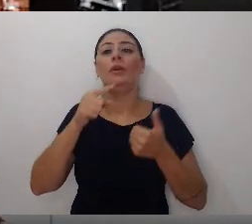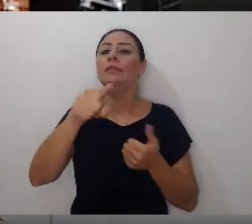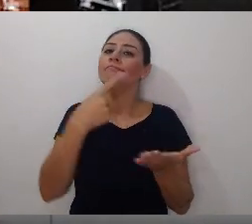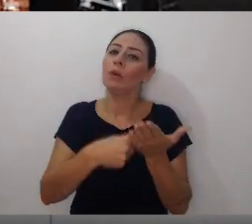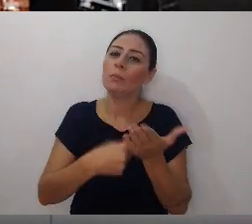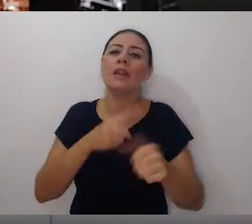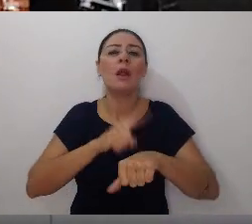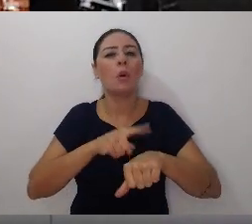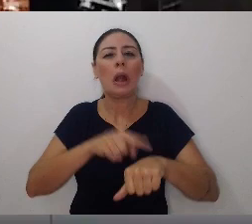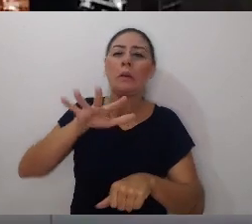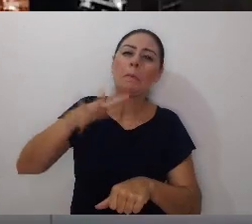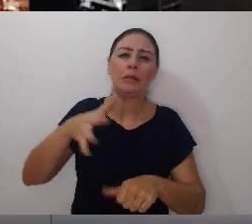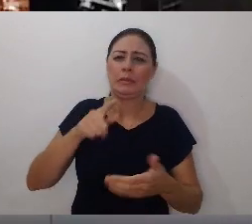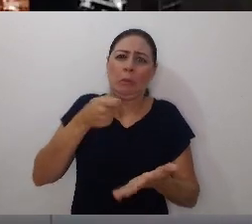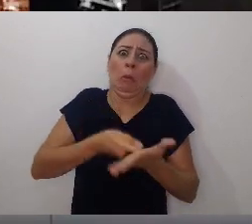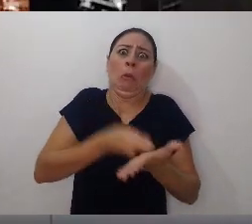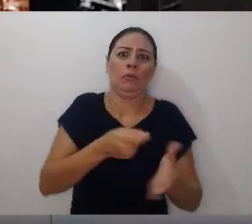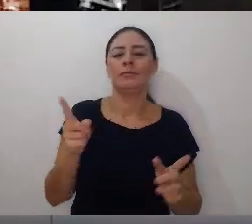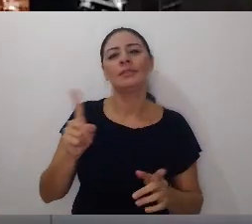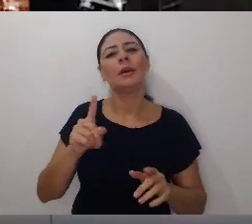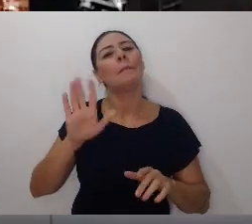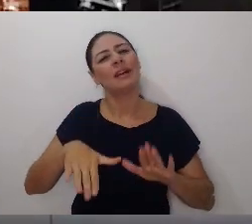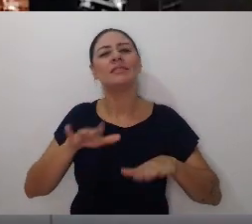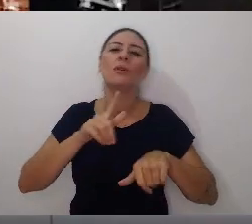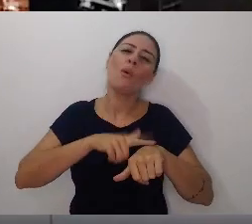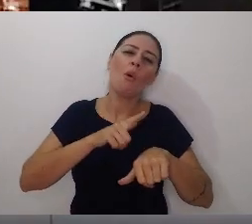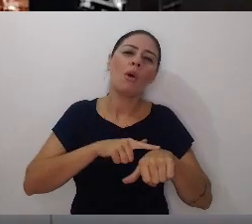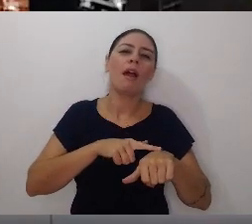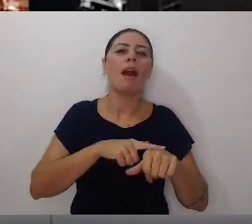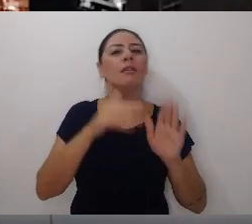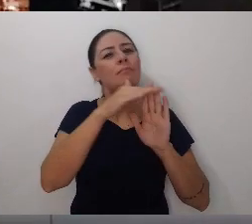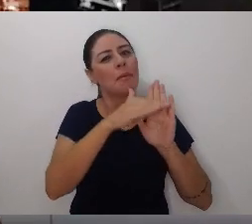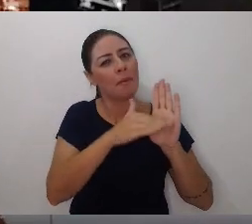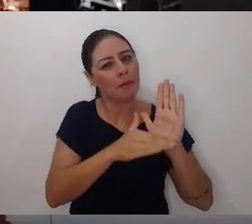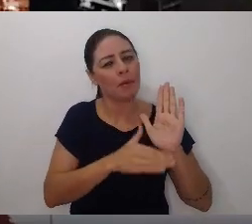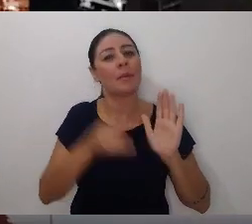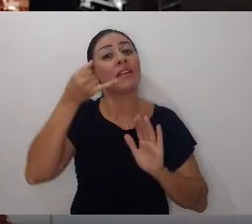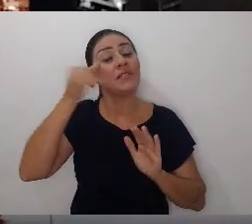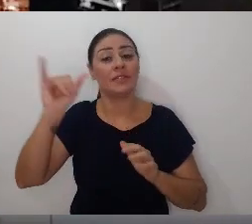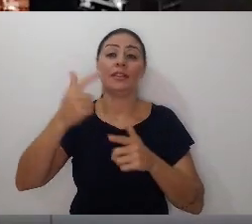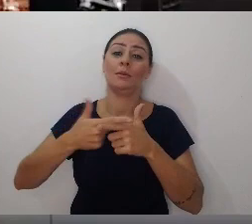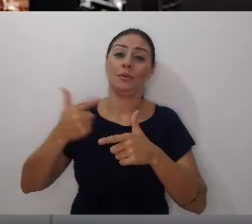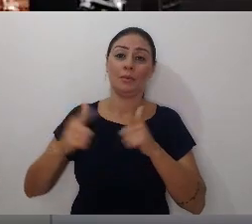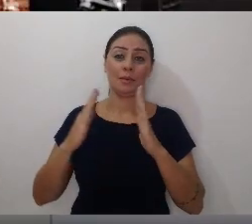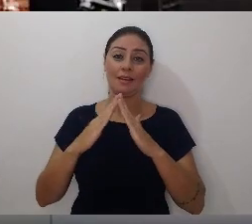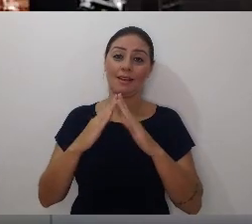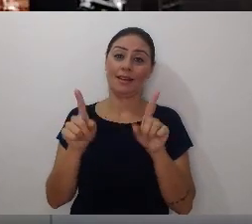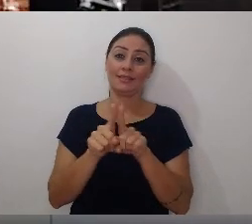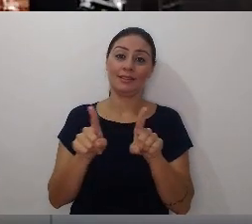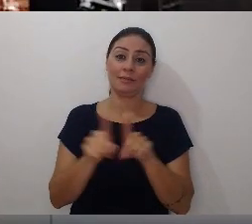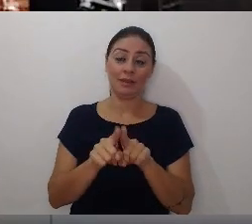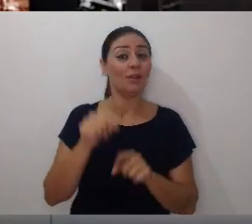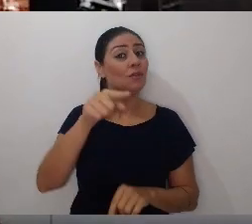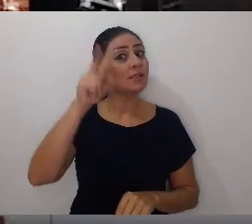bom. A rotina é você colocar um horário mais ou menos, não precisa ser rígido, mas um horário para todas as coisas